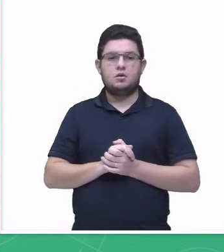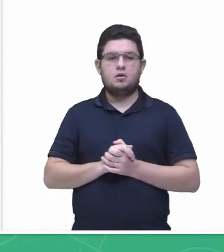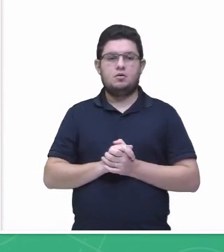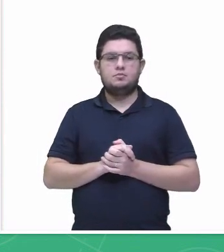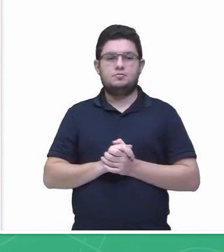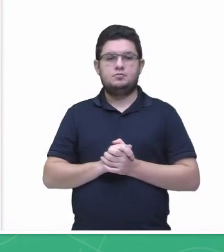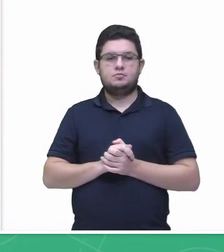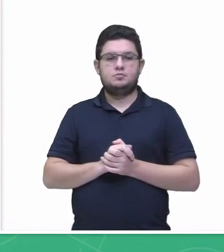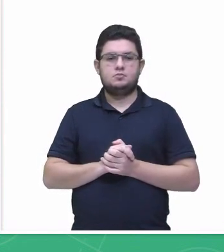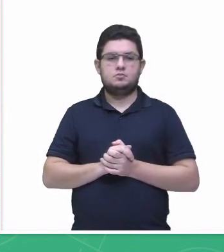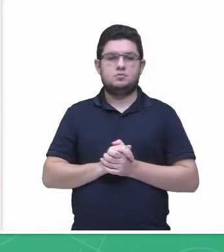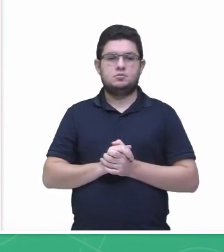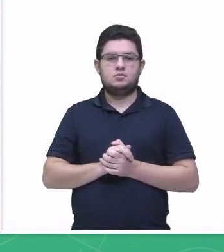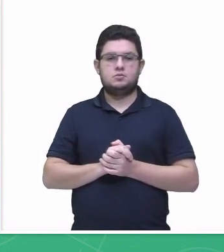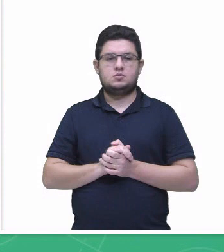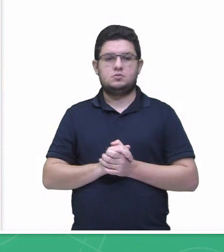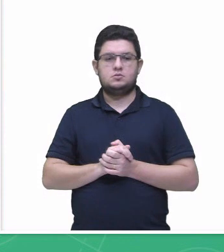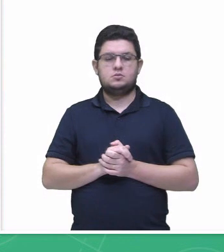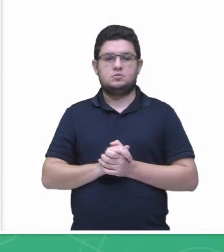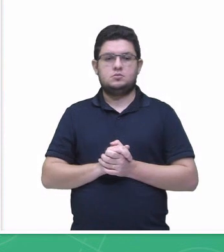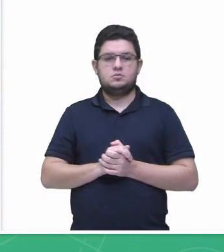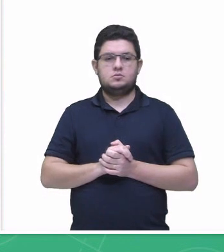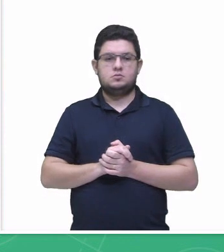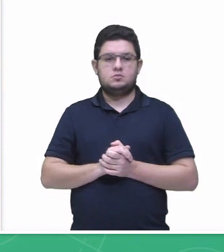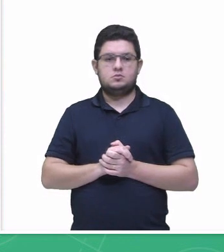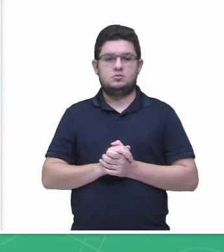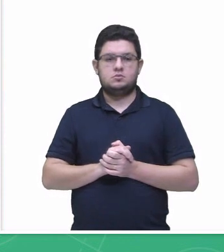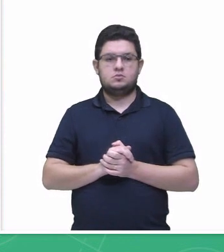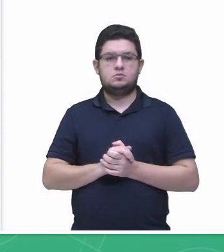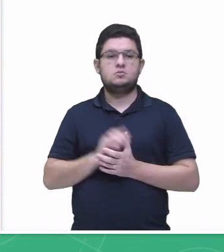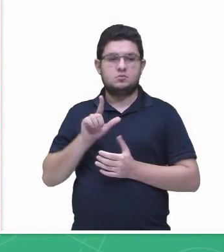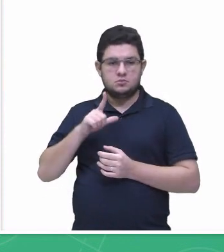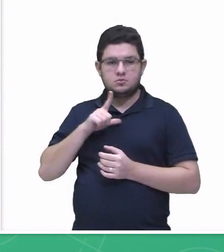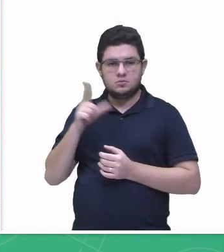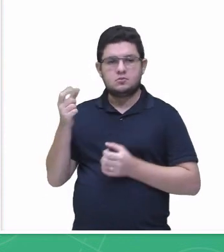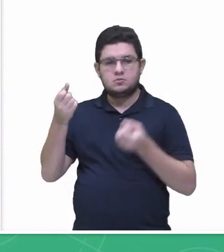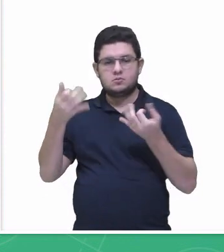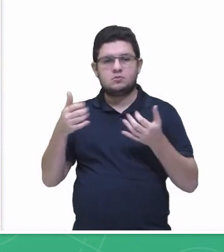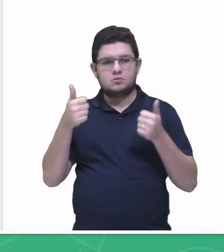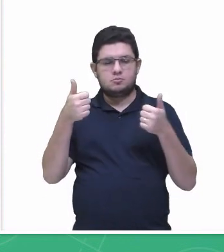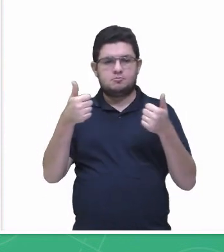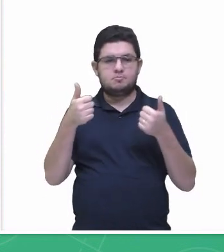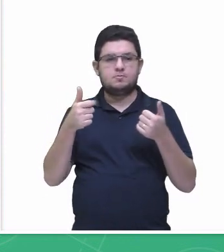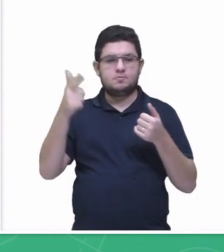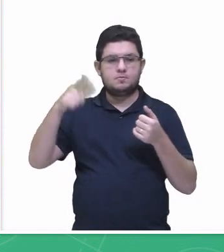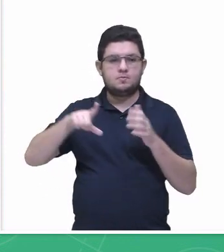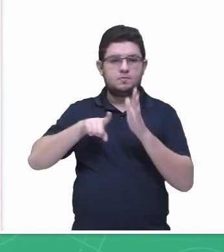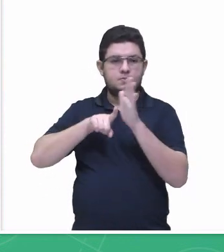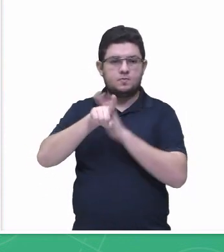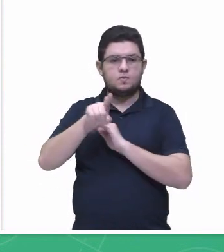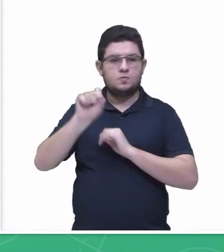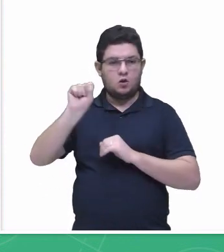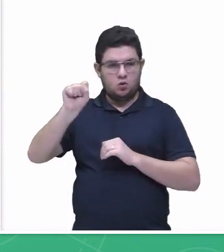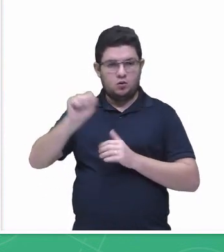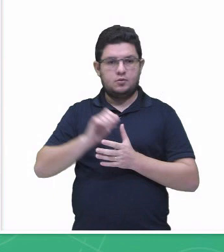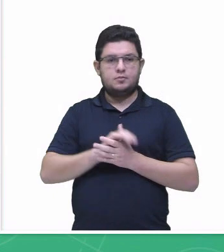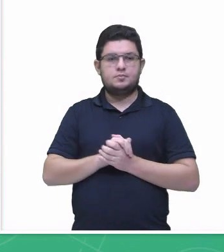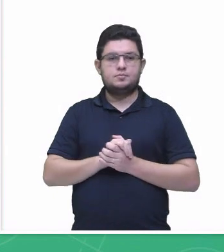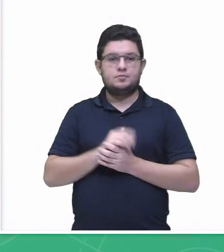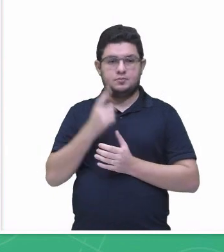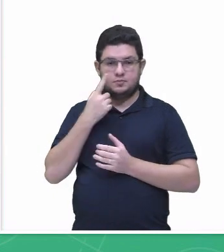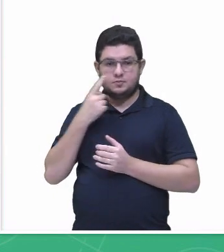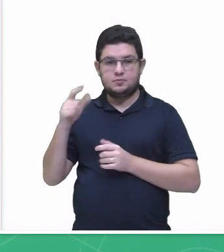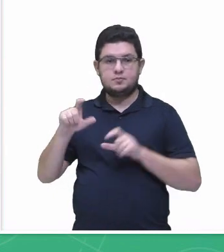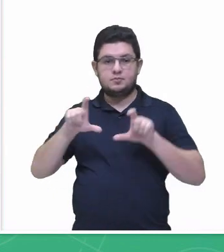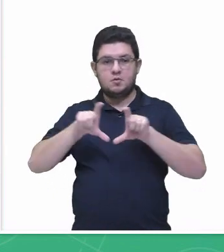Tá bom, pessoal? Só um comentário aqui. Beleza. Próxima questão tem o seguinte. Na